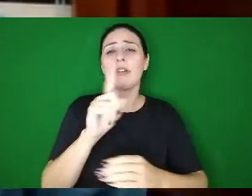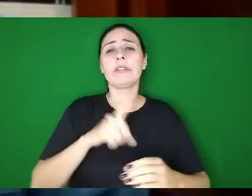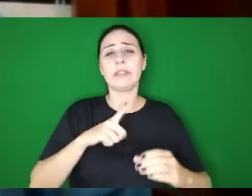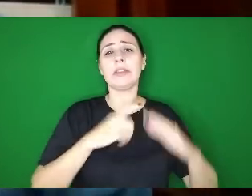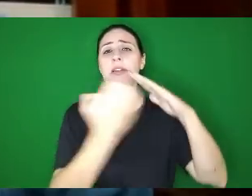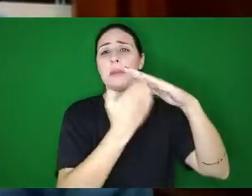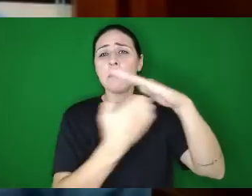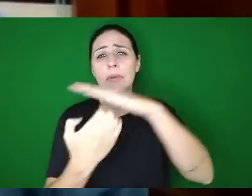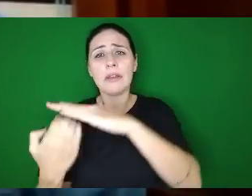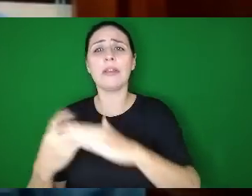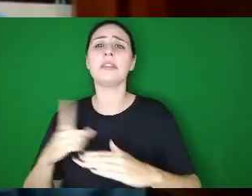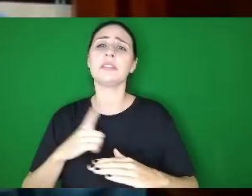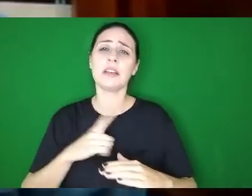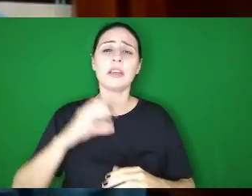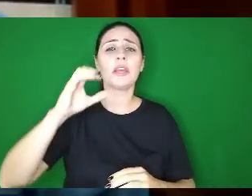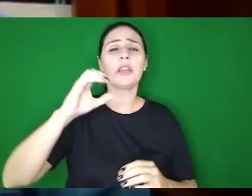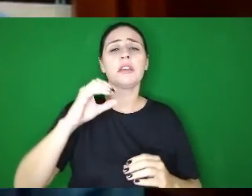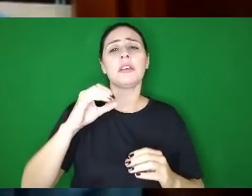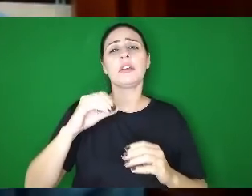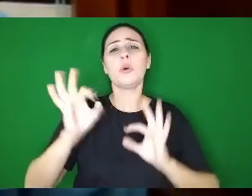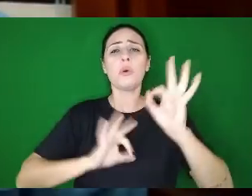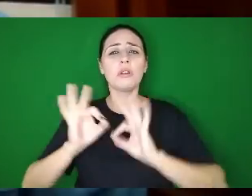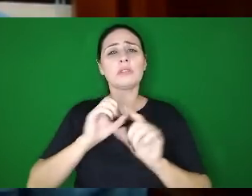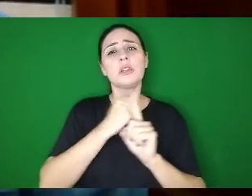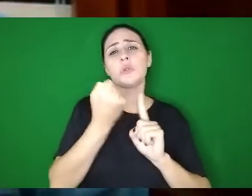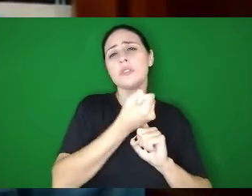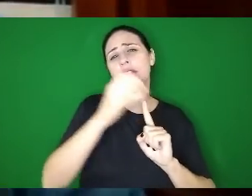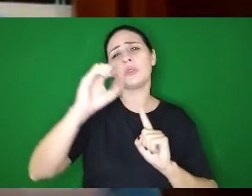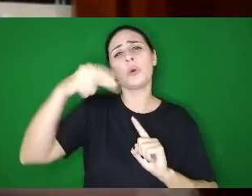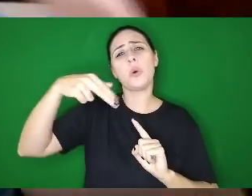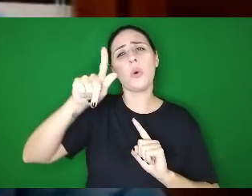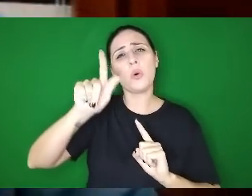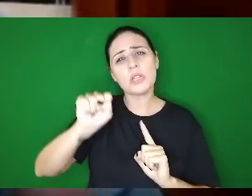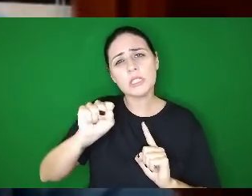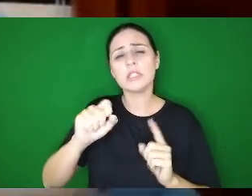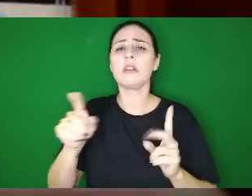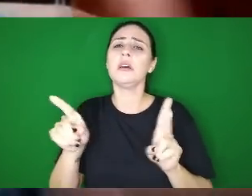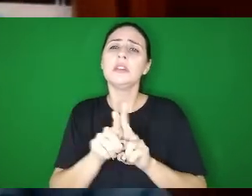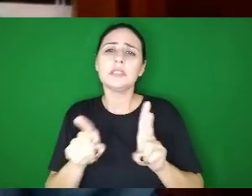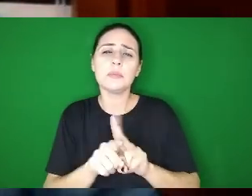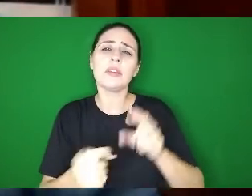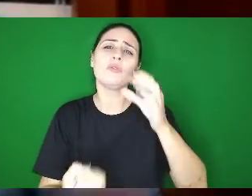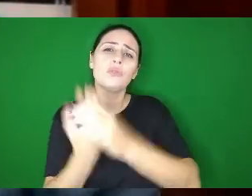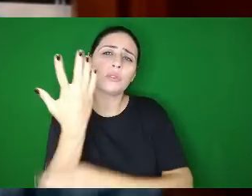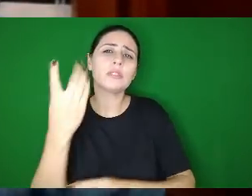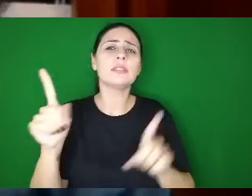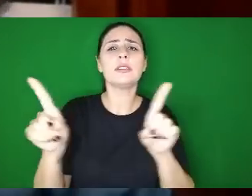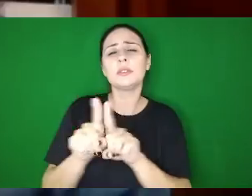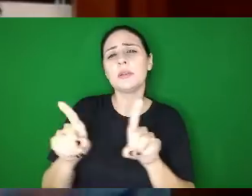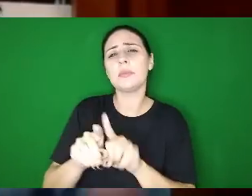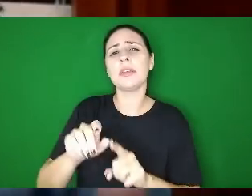empresariado, das organizações sociais, as ONGs, as fundações, os institutos, né,